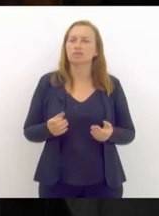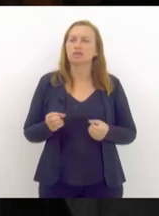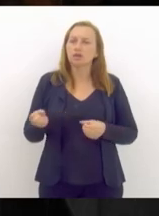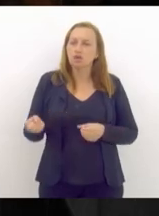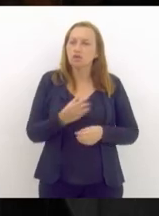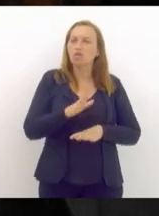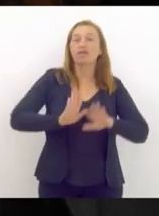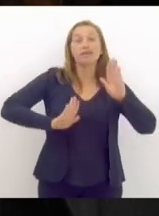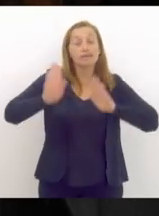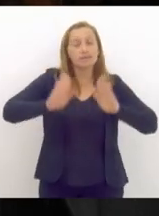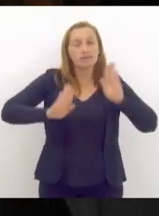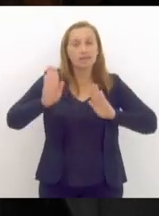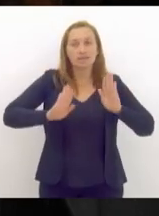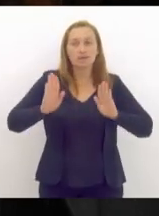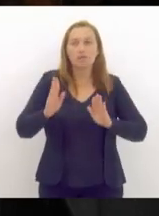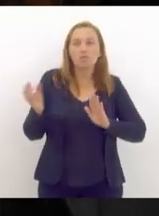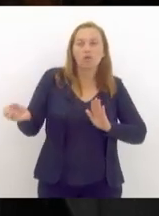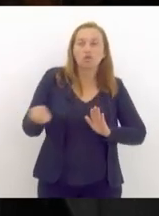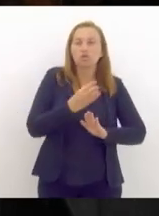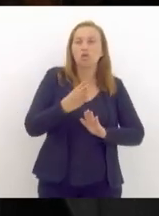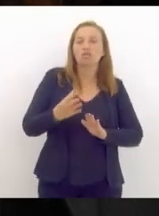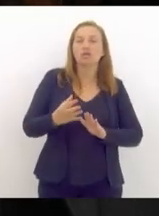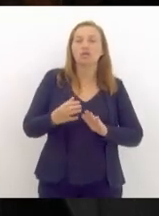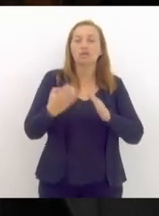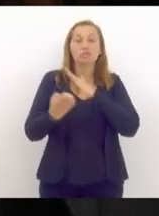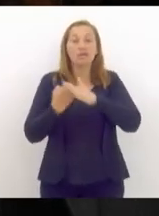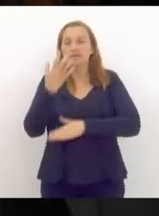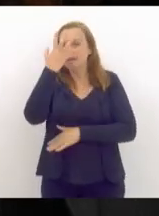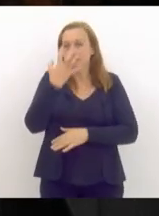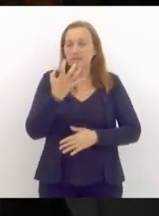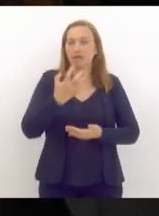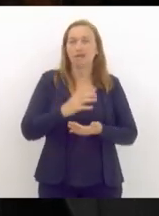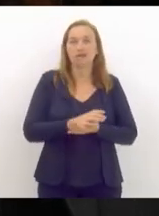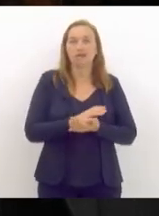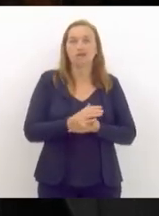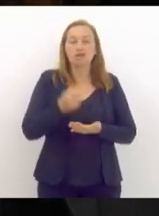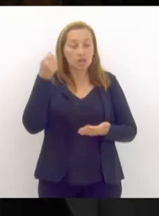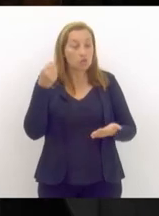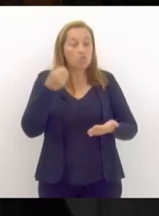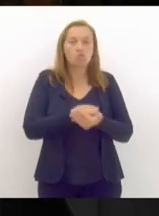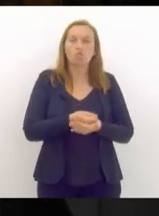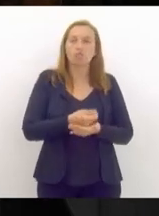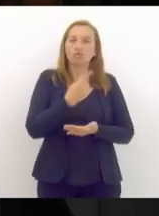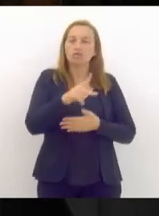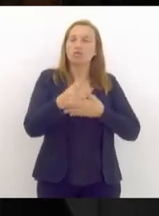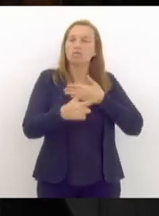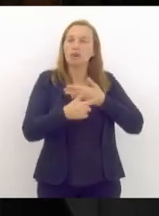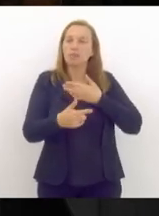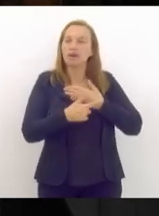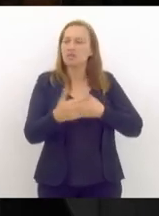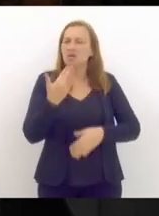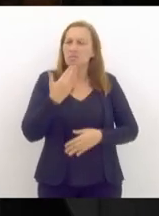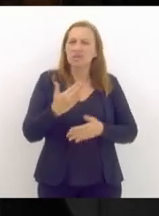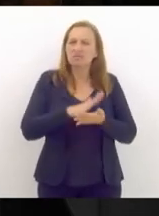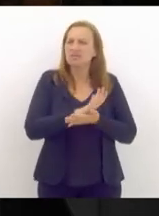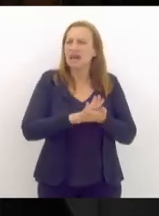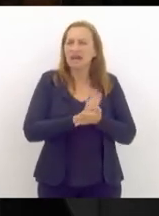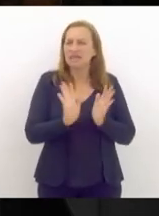para que esteja aberta para uma empresa séria e que cumpra o seu papel. Sempre ninguém está pedindo nada mais, nada